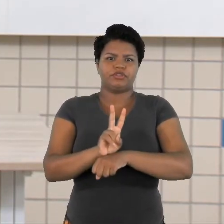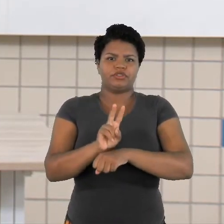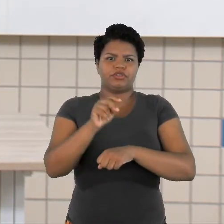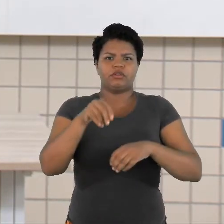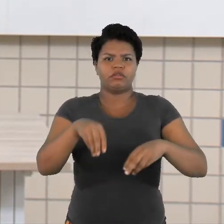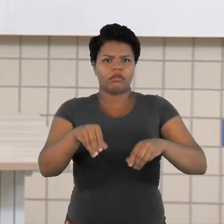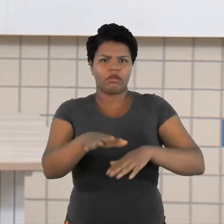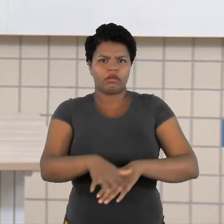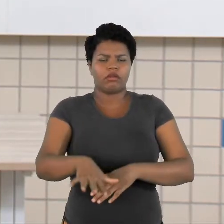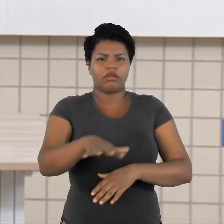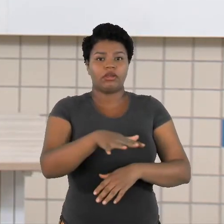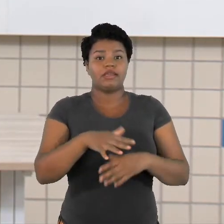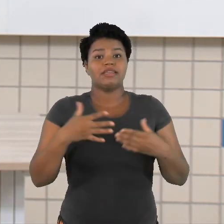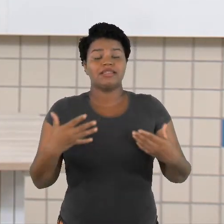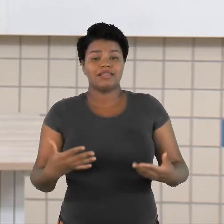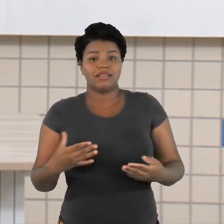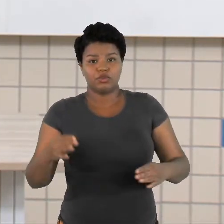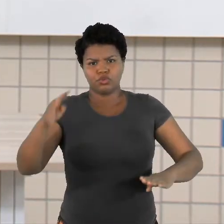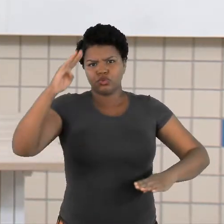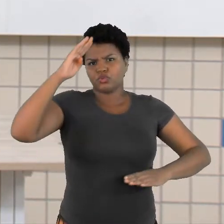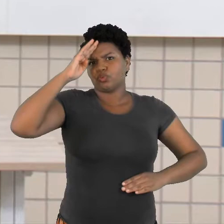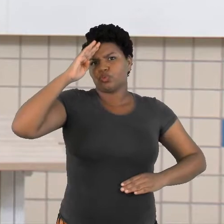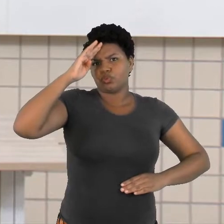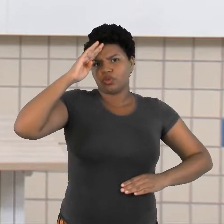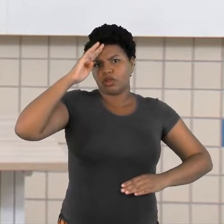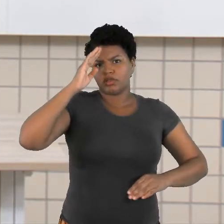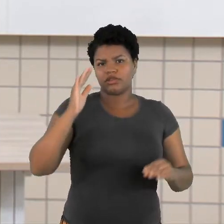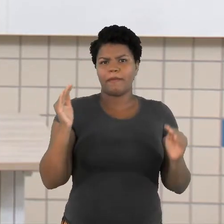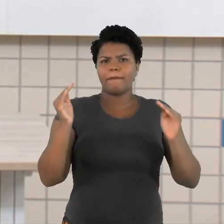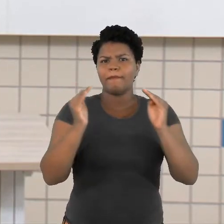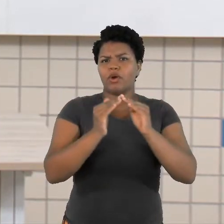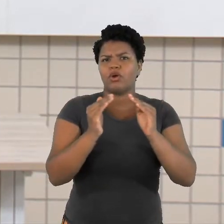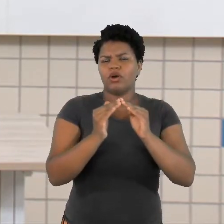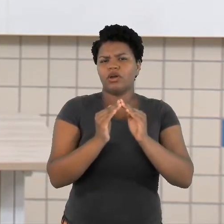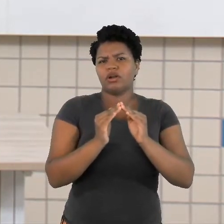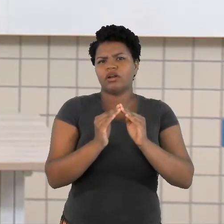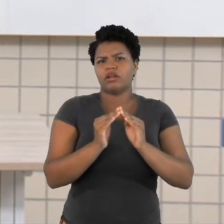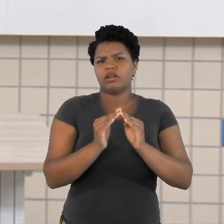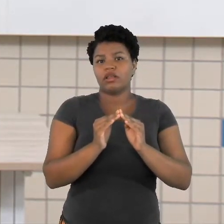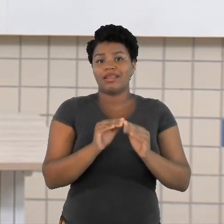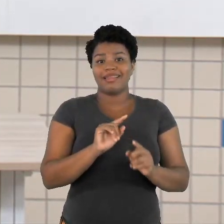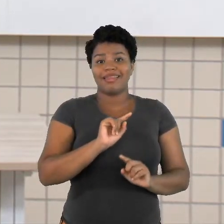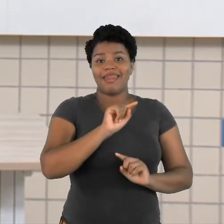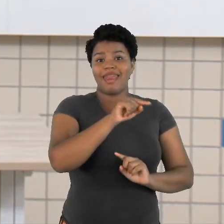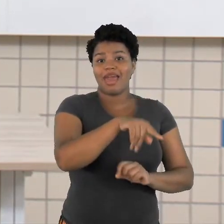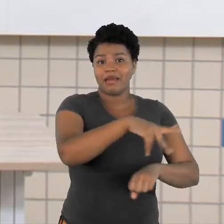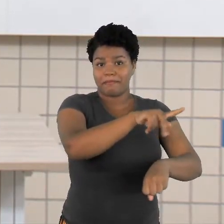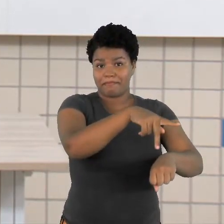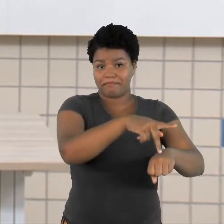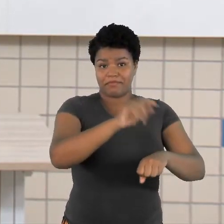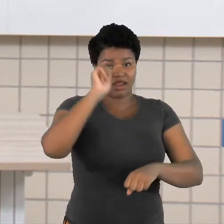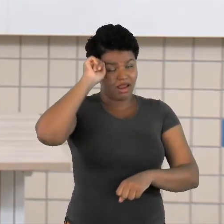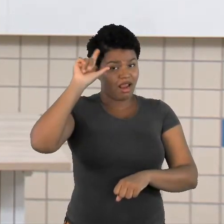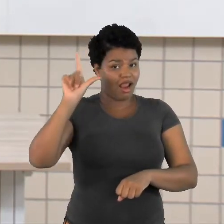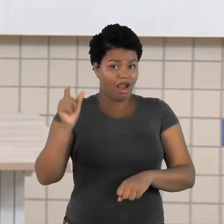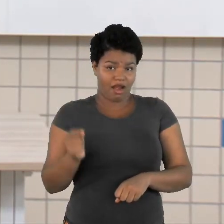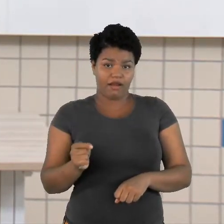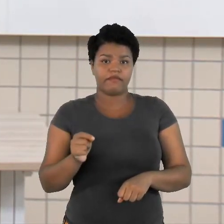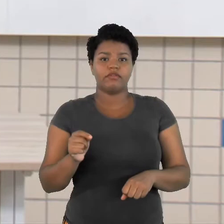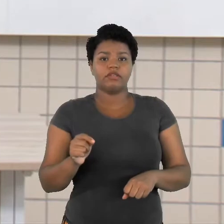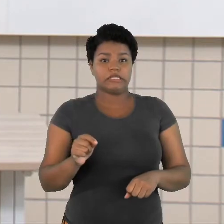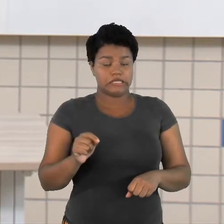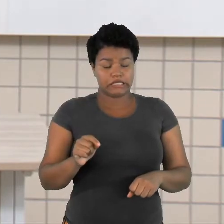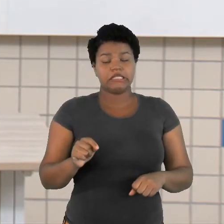E aqueles soldados que estavam morando lá na África, soldados europeus, também foram